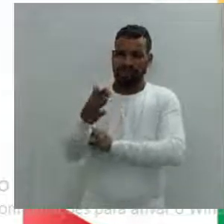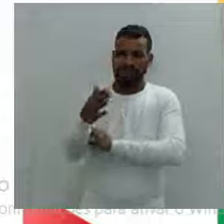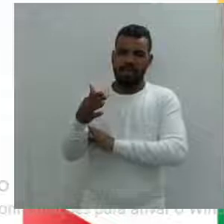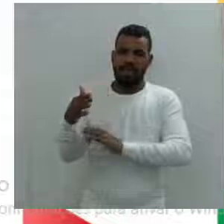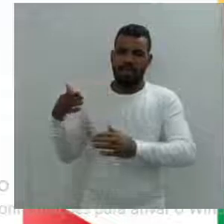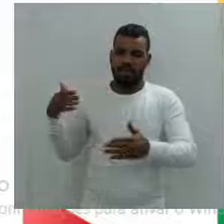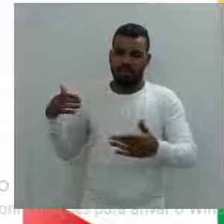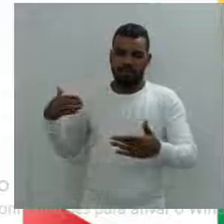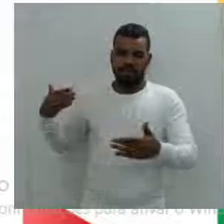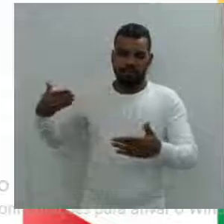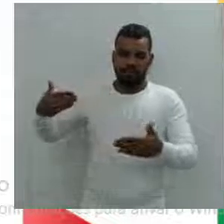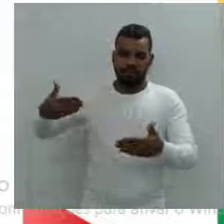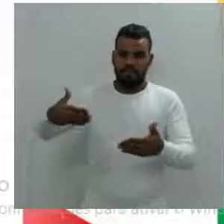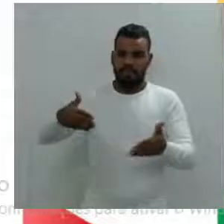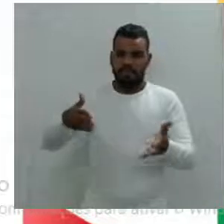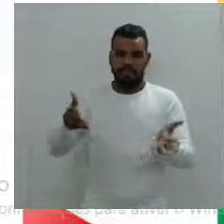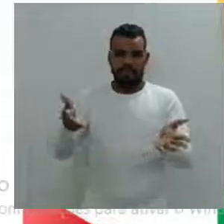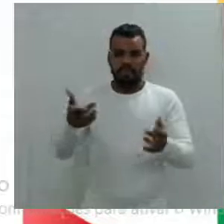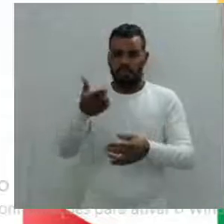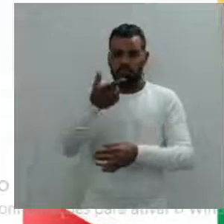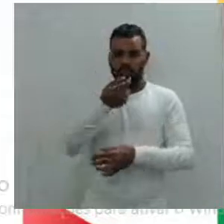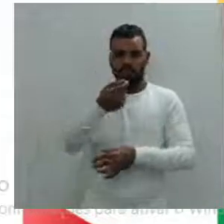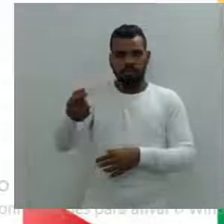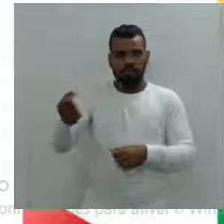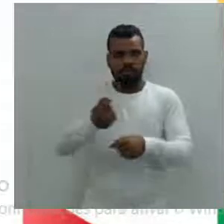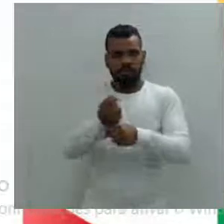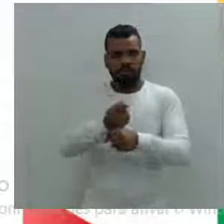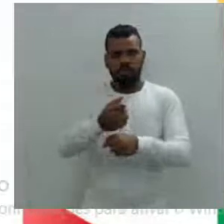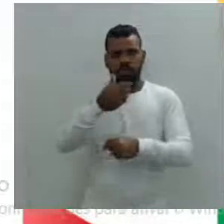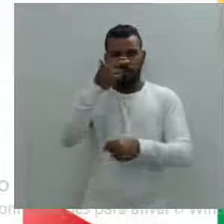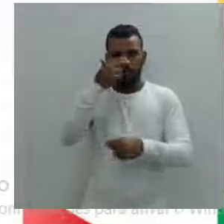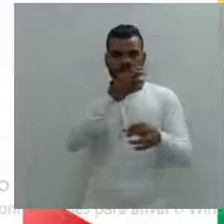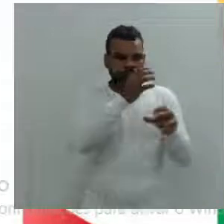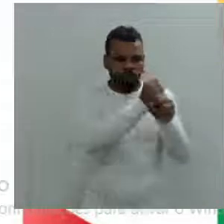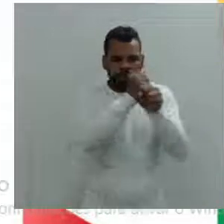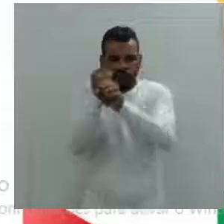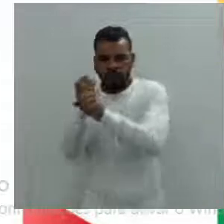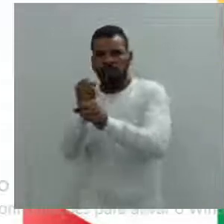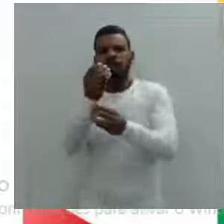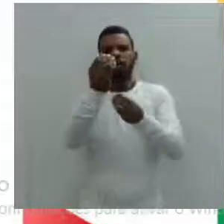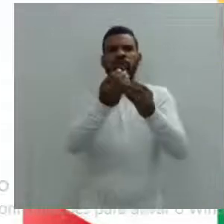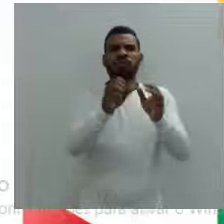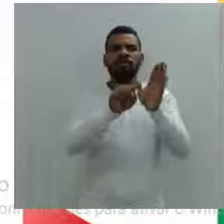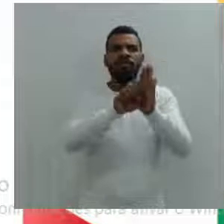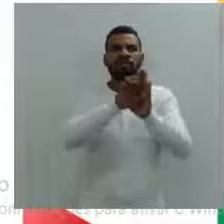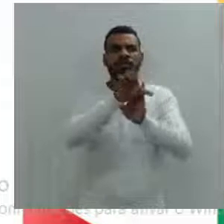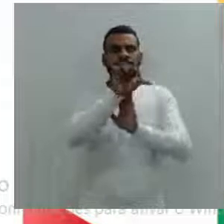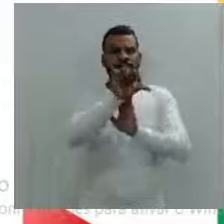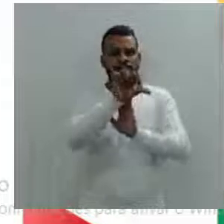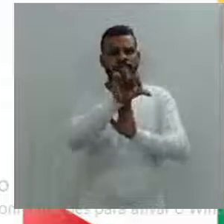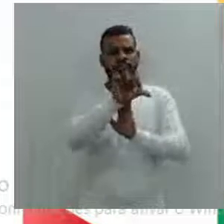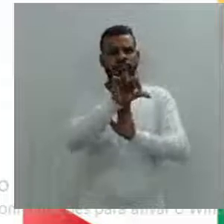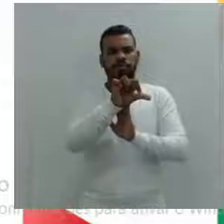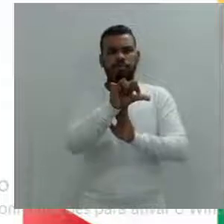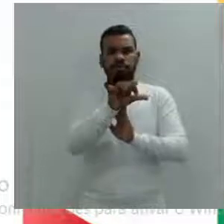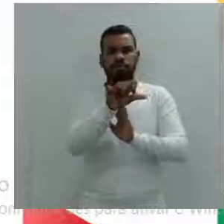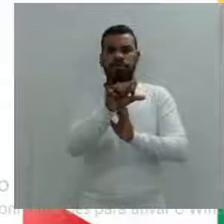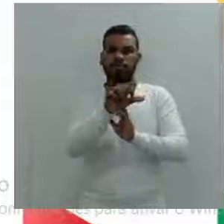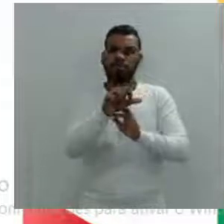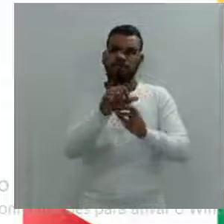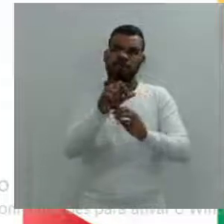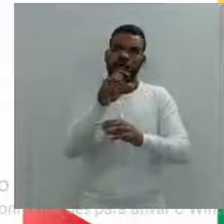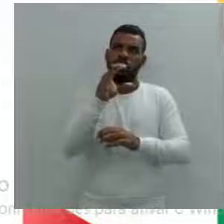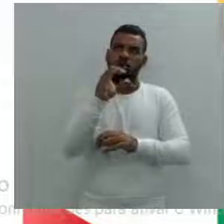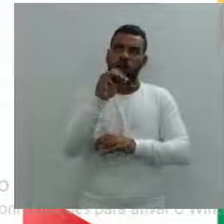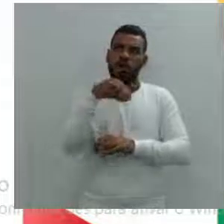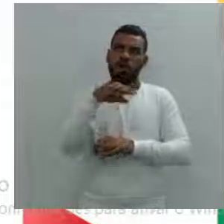vai aí 200 anos, né? Se a gente contar século XIX também, como uma história